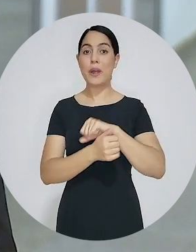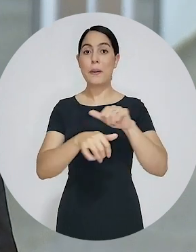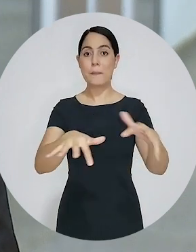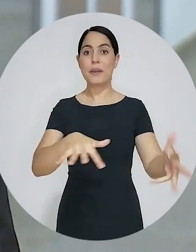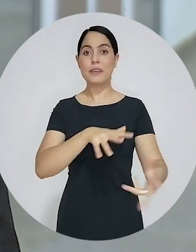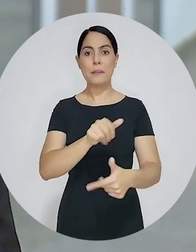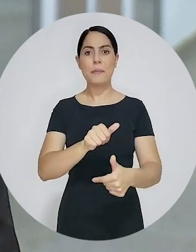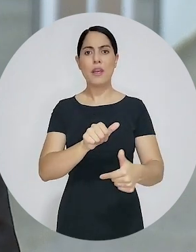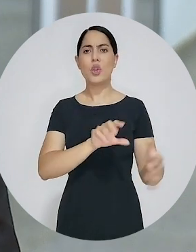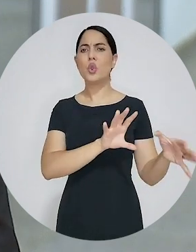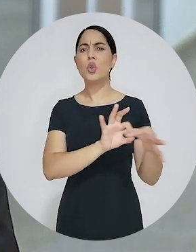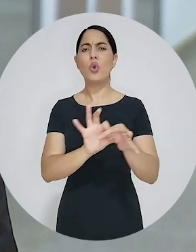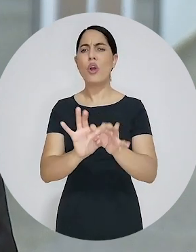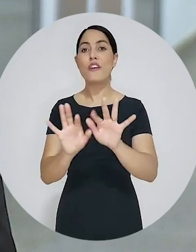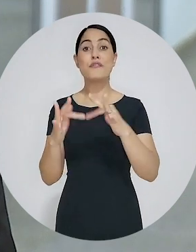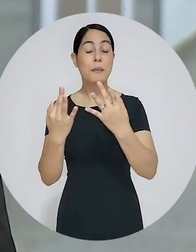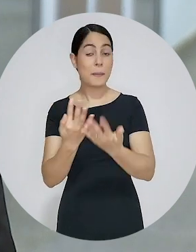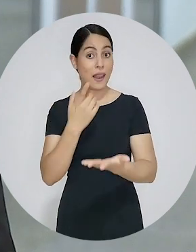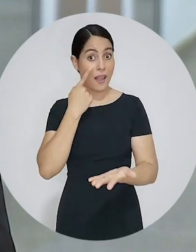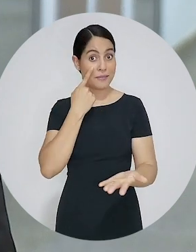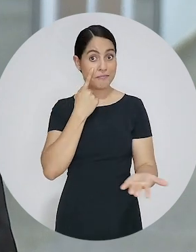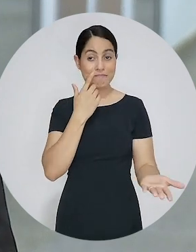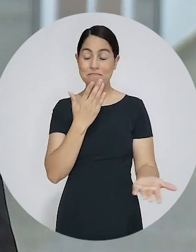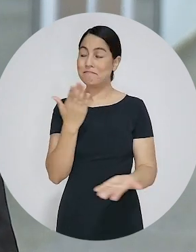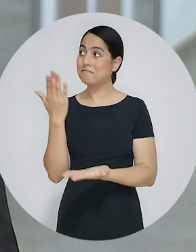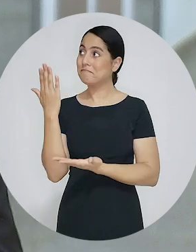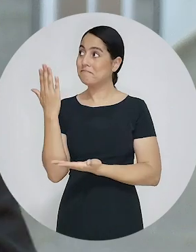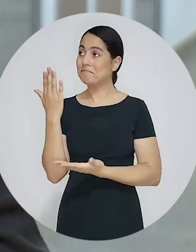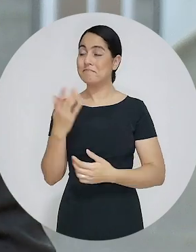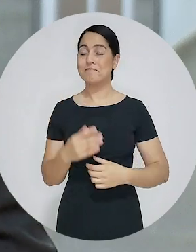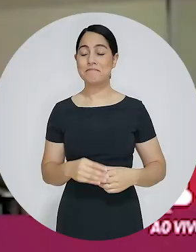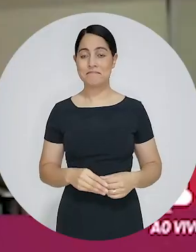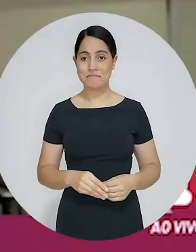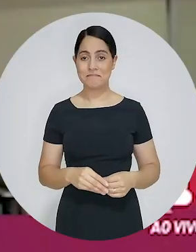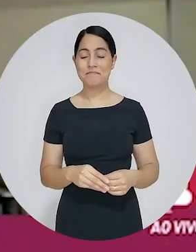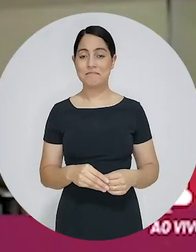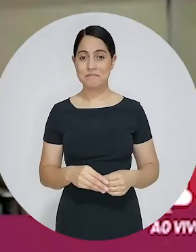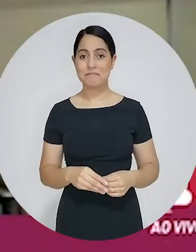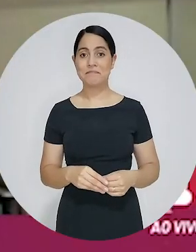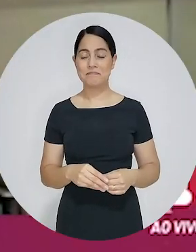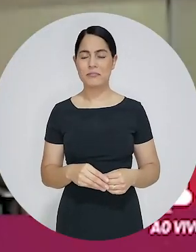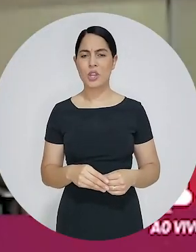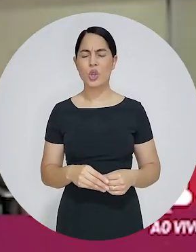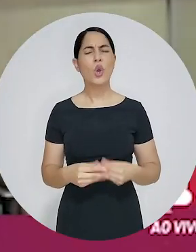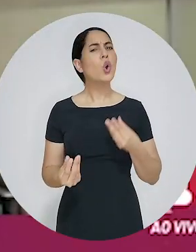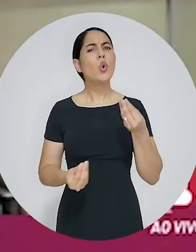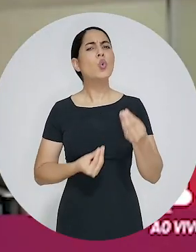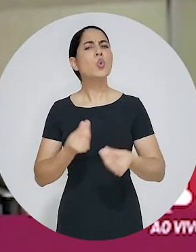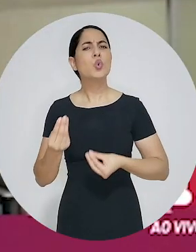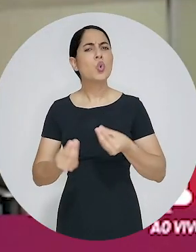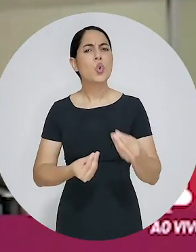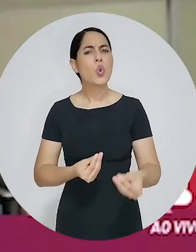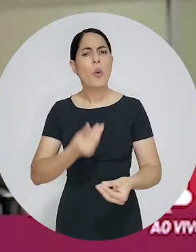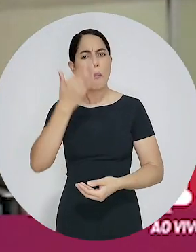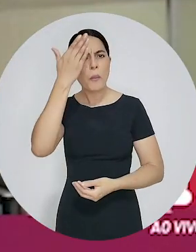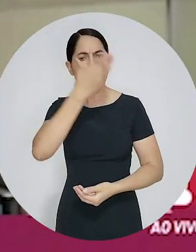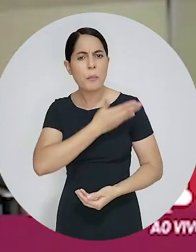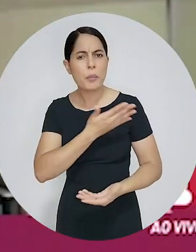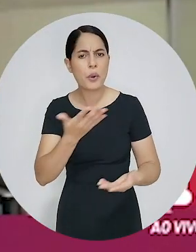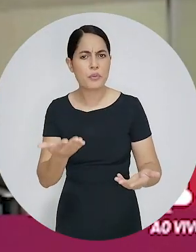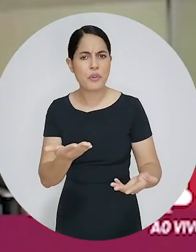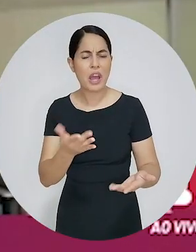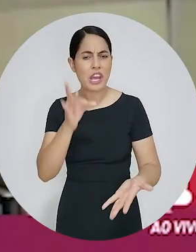da pandemia nas relações familiares. Veja. Como comprovar